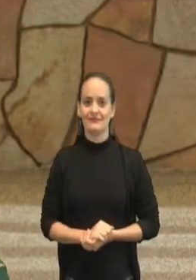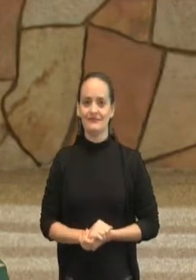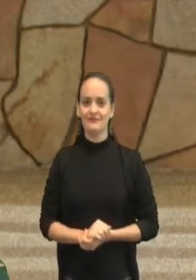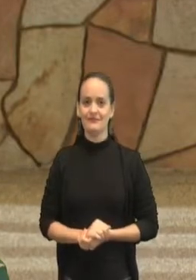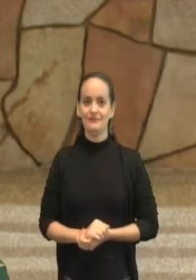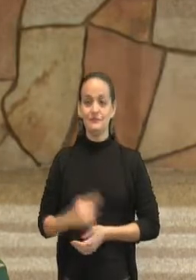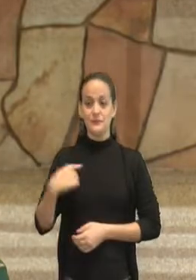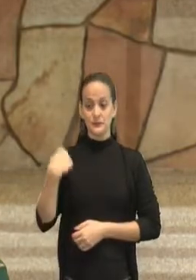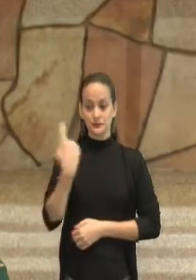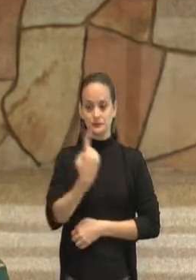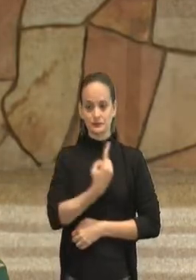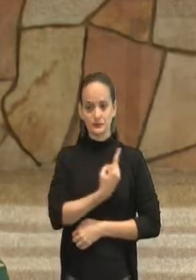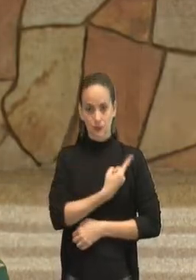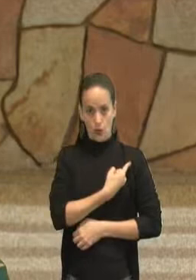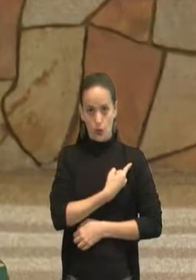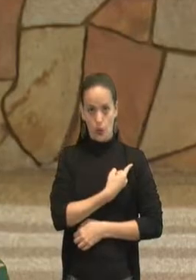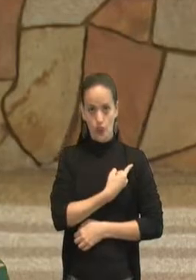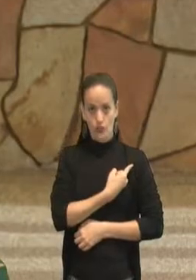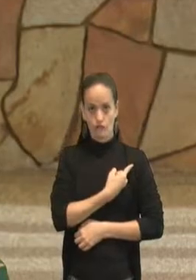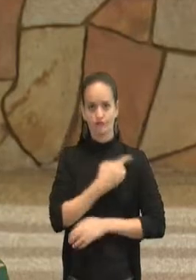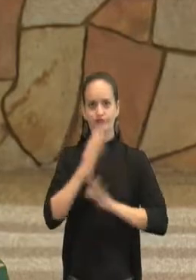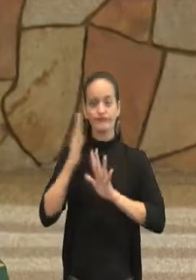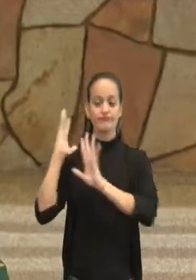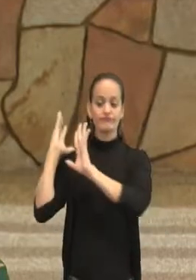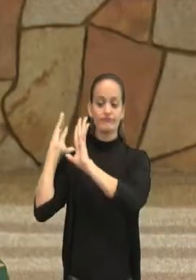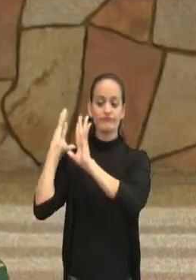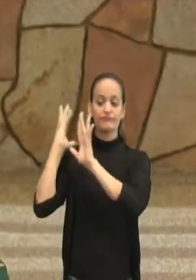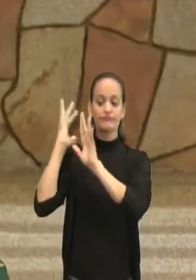Nós fomos então predestinados,